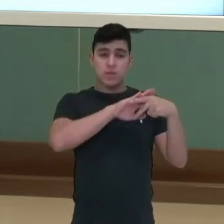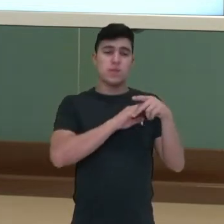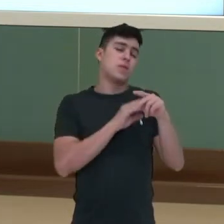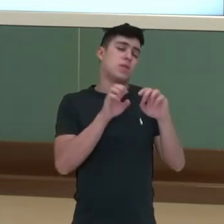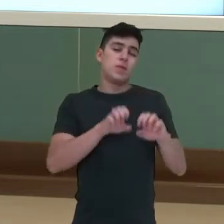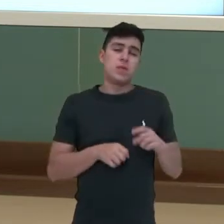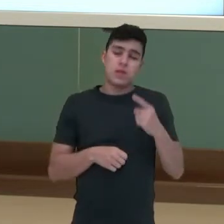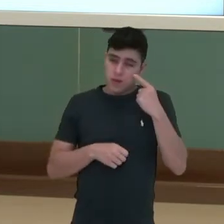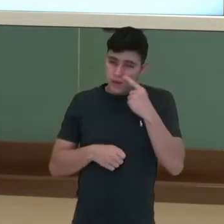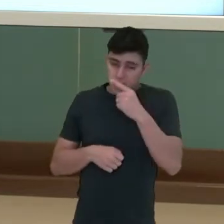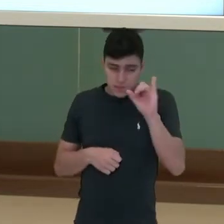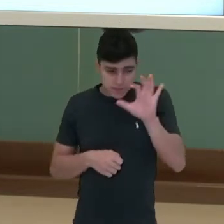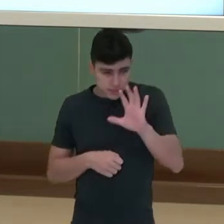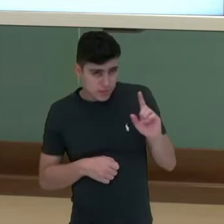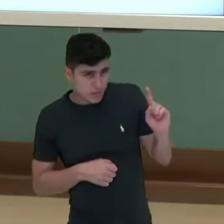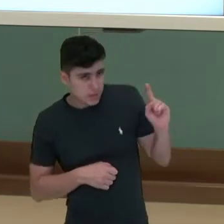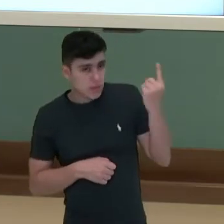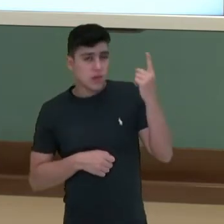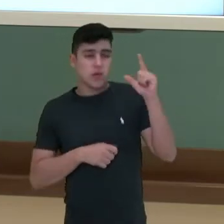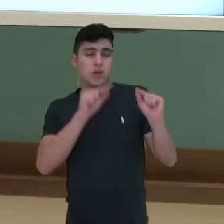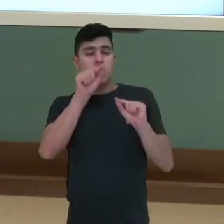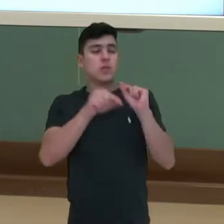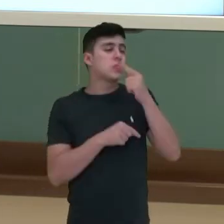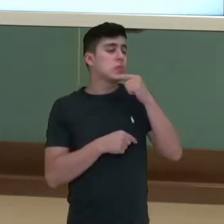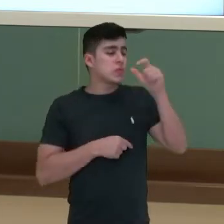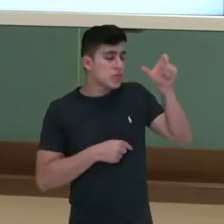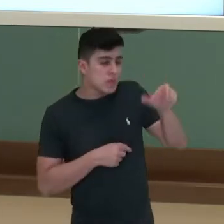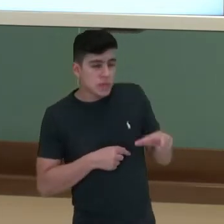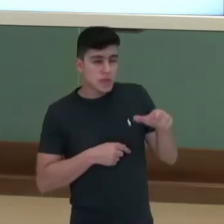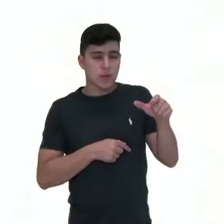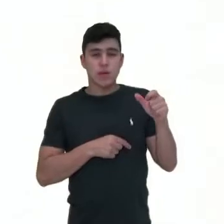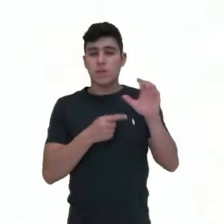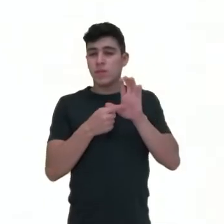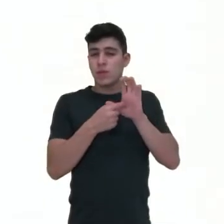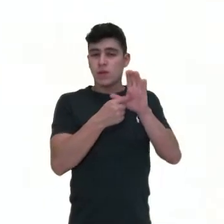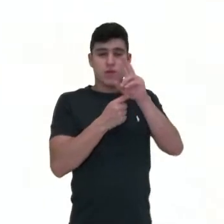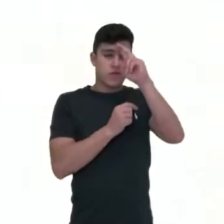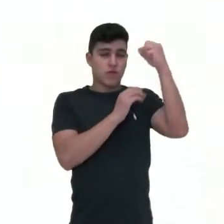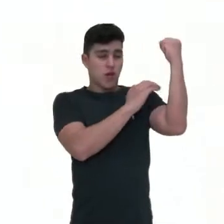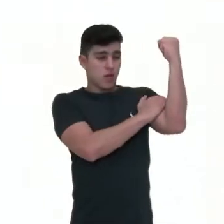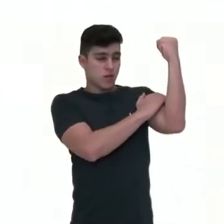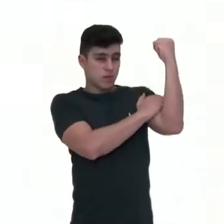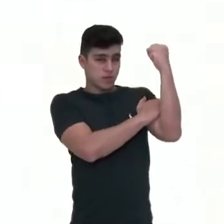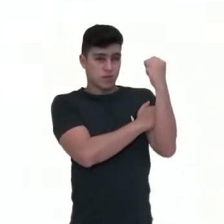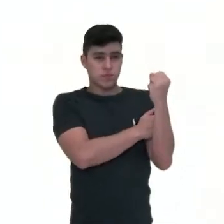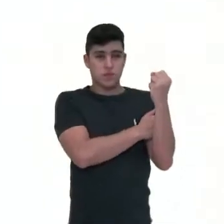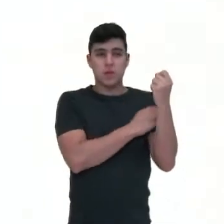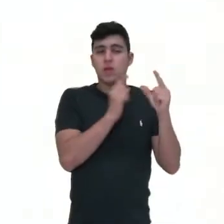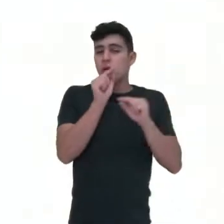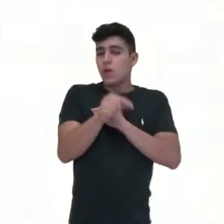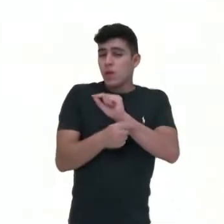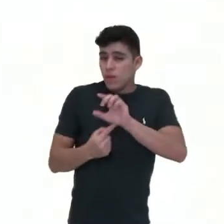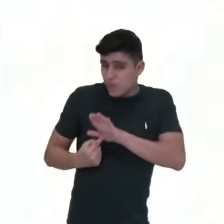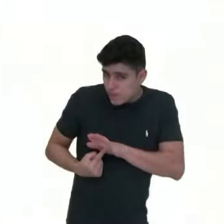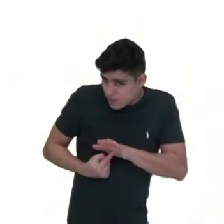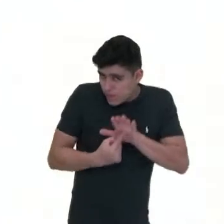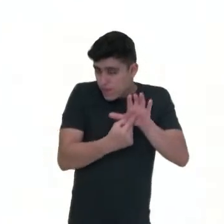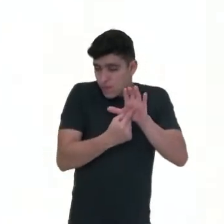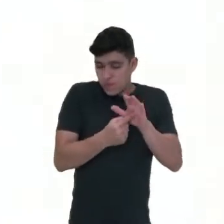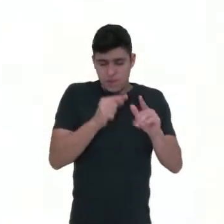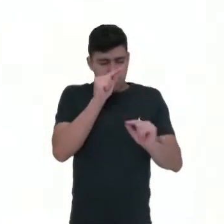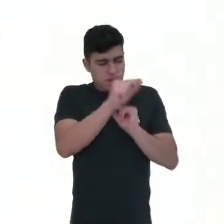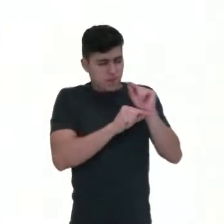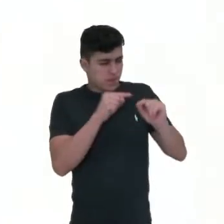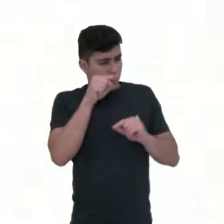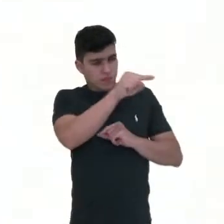aqui as imagens? Na primeira, nós temos um rapaz que está mostrando seus músculos, mostrando que este